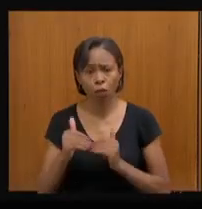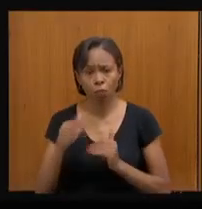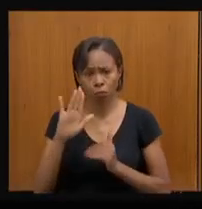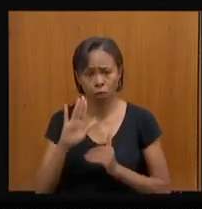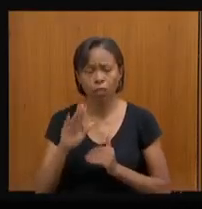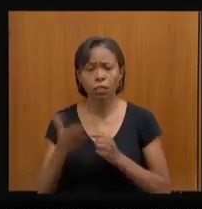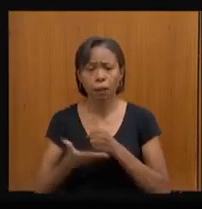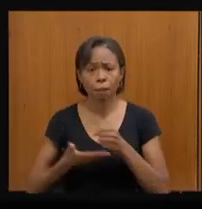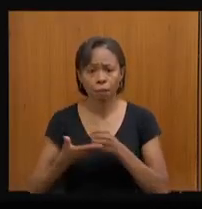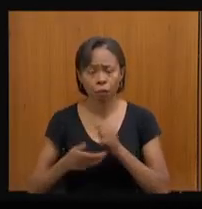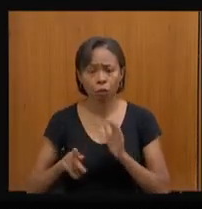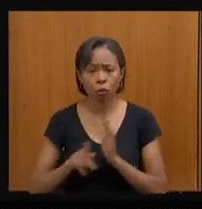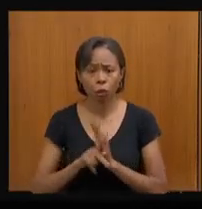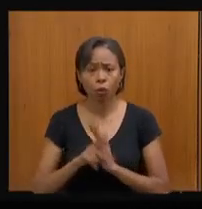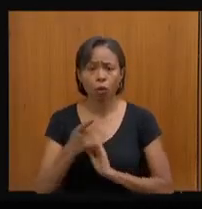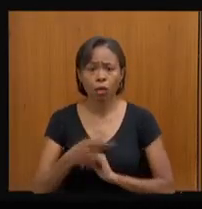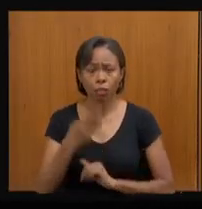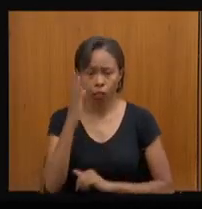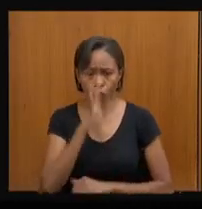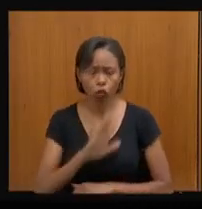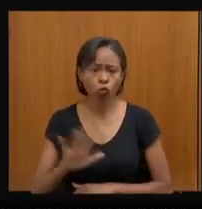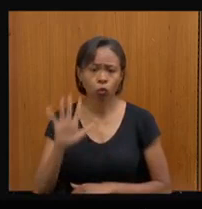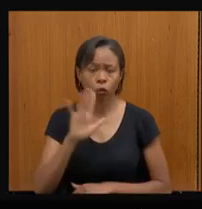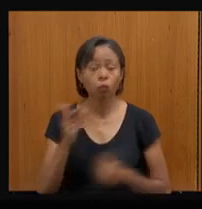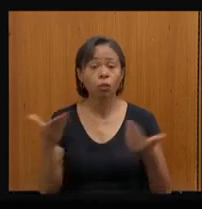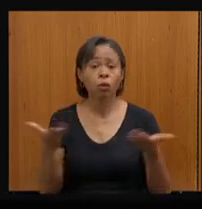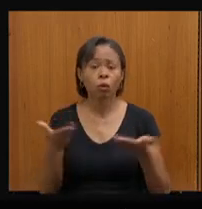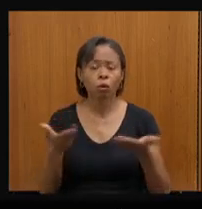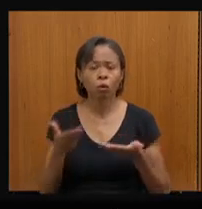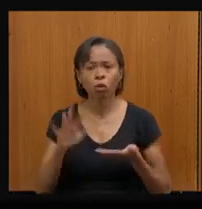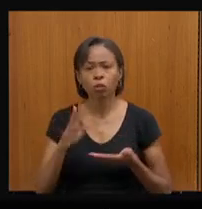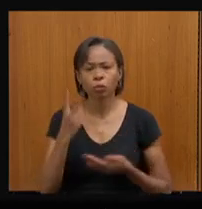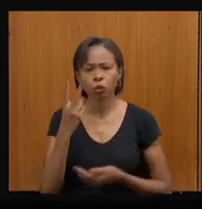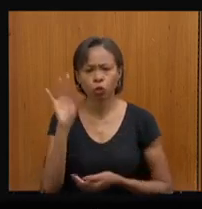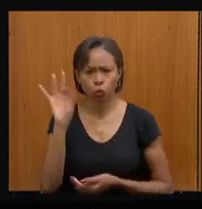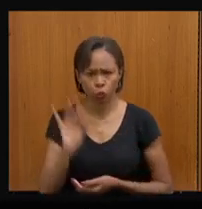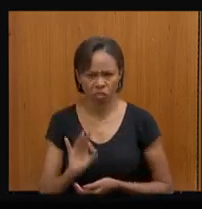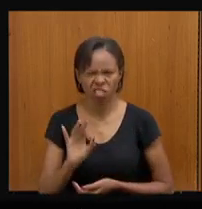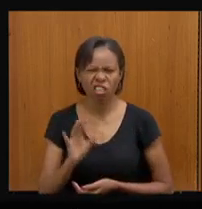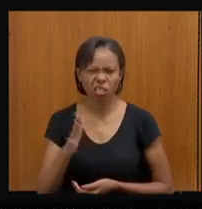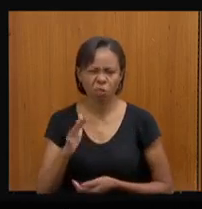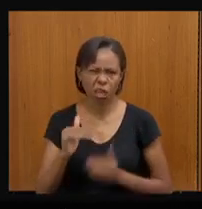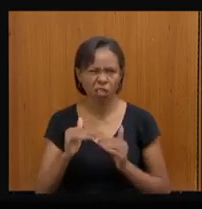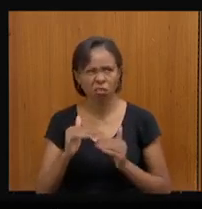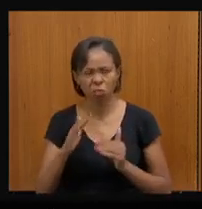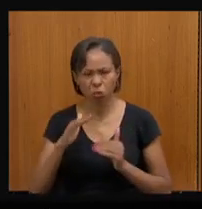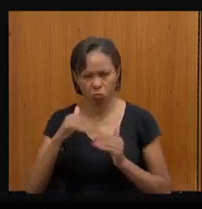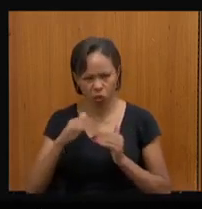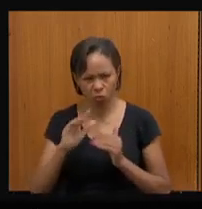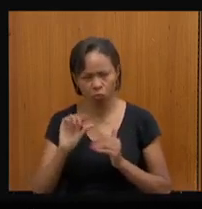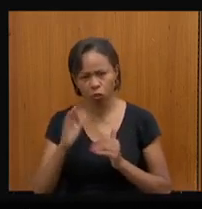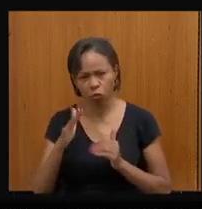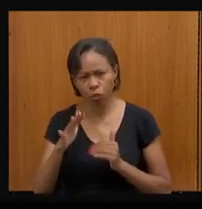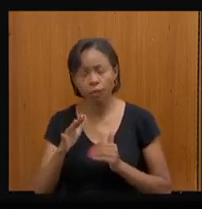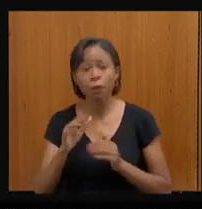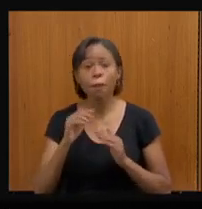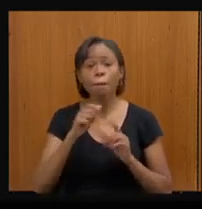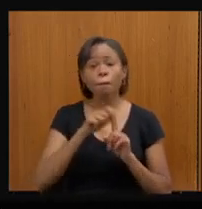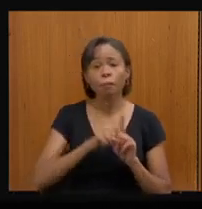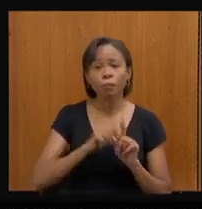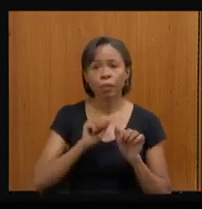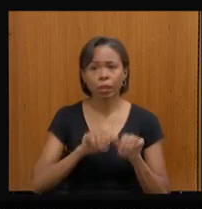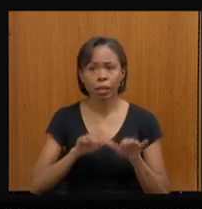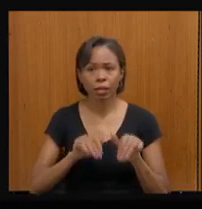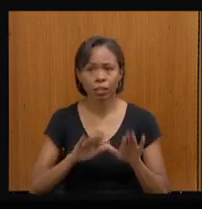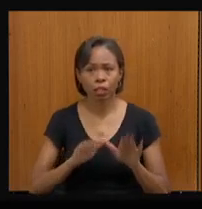uma atriz nacional é hoje ela pouco mais de dois por cento e apresenta pouco mais dois por cento já no mês de setembro